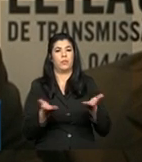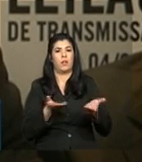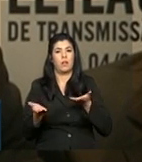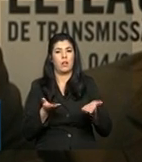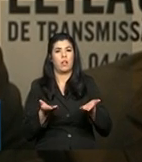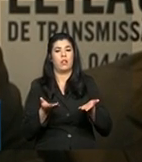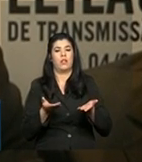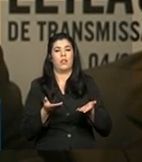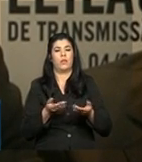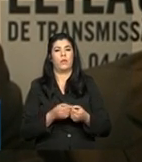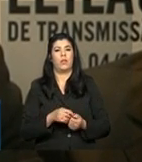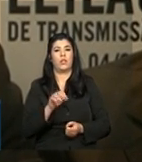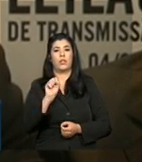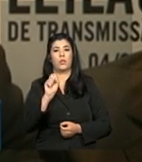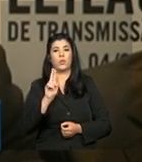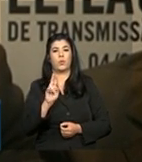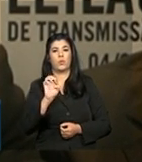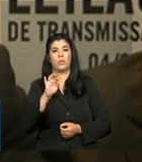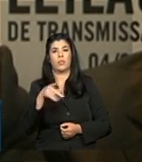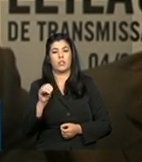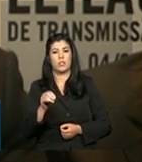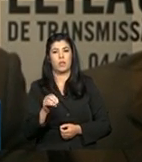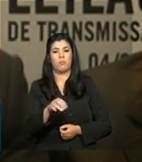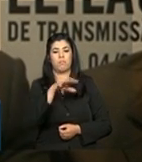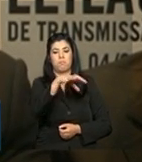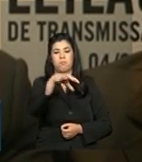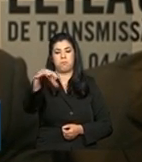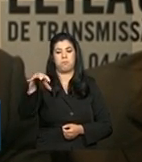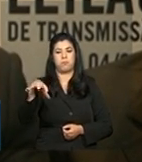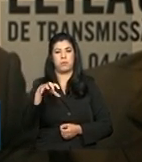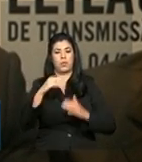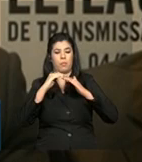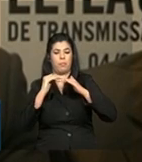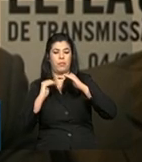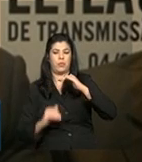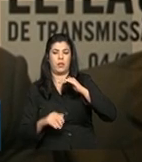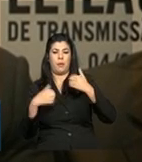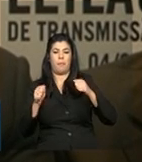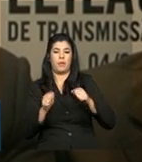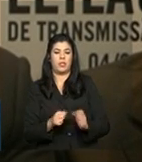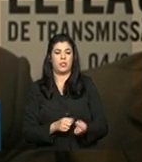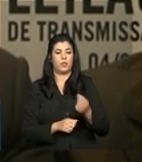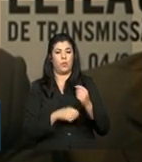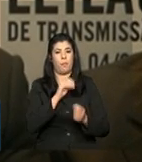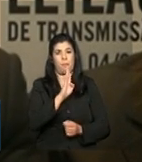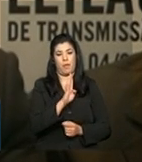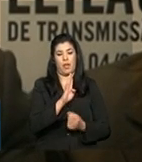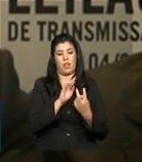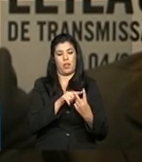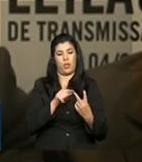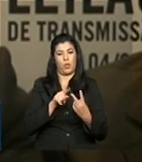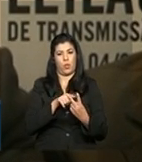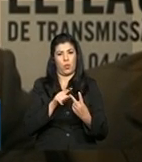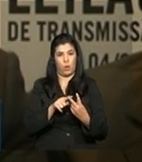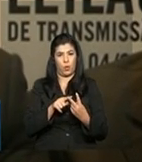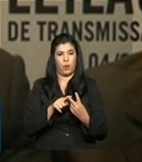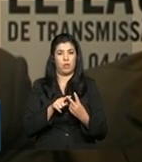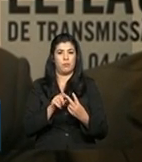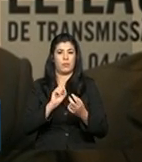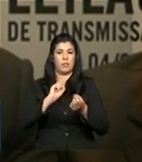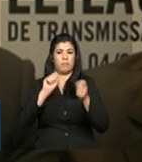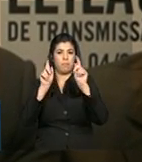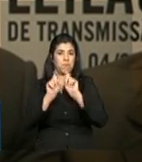à subestação dos compensadores síncronos, né, que exigem dois no lote B, mas nós vamos ter que